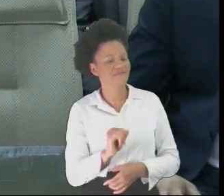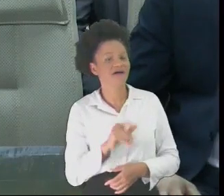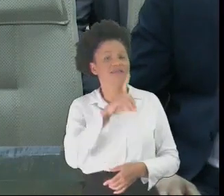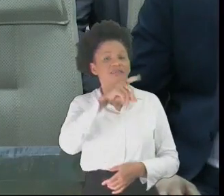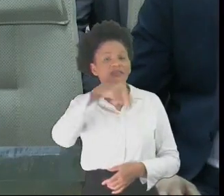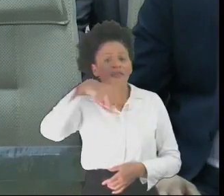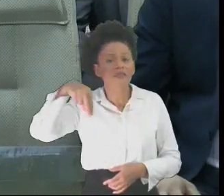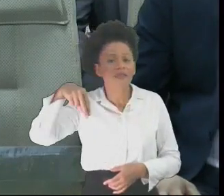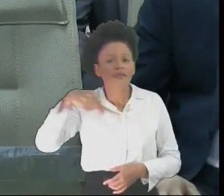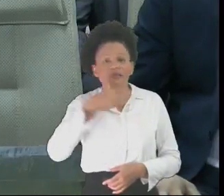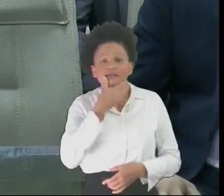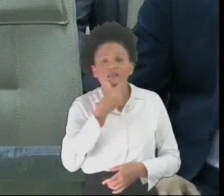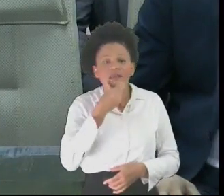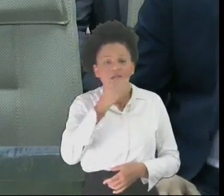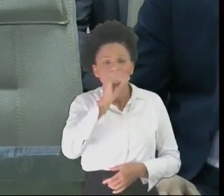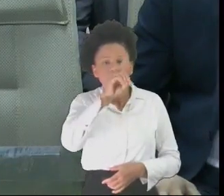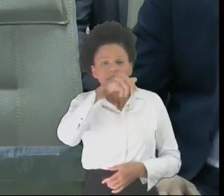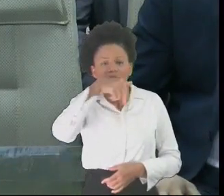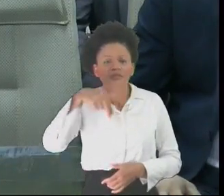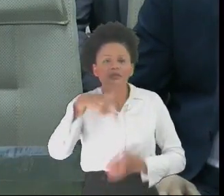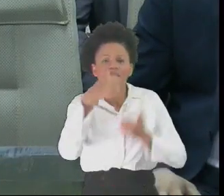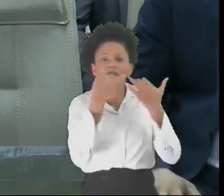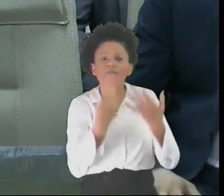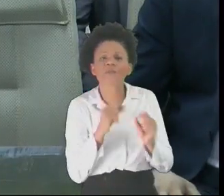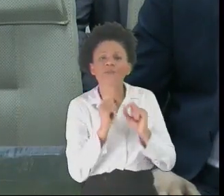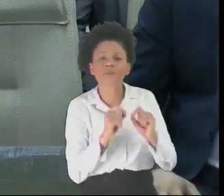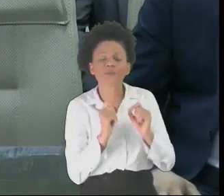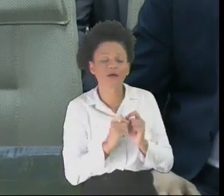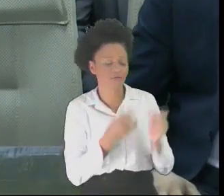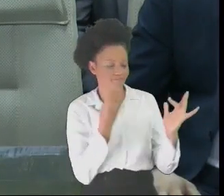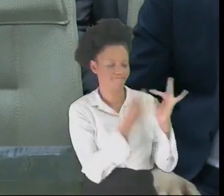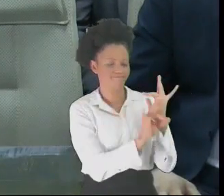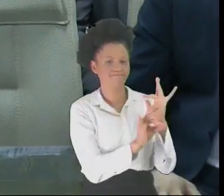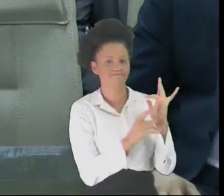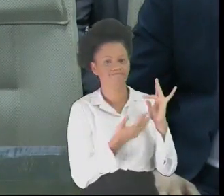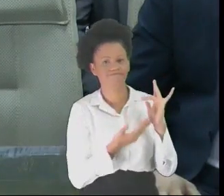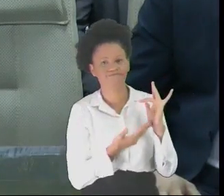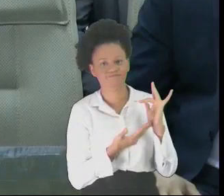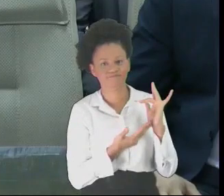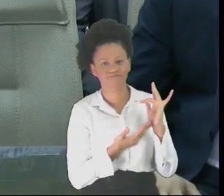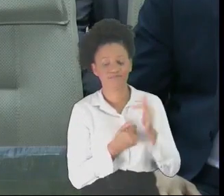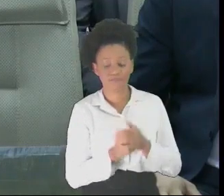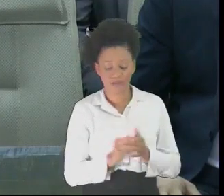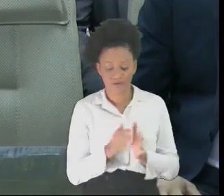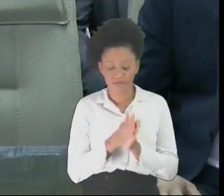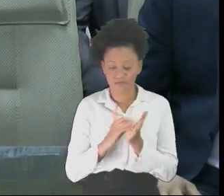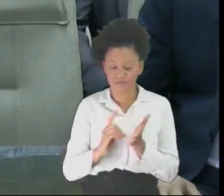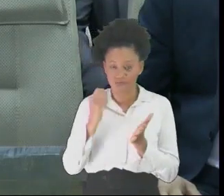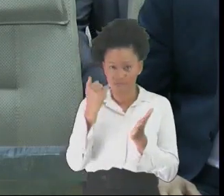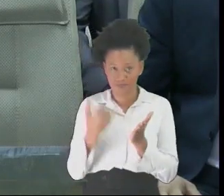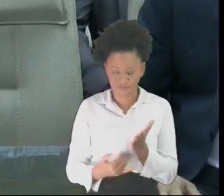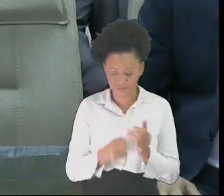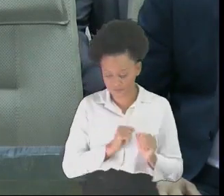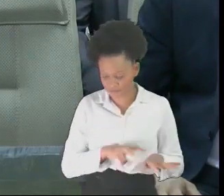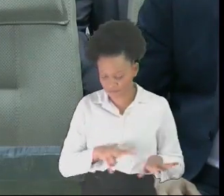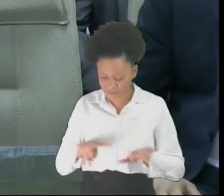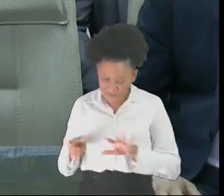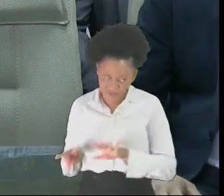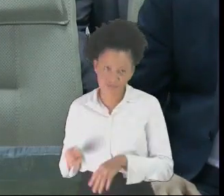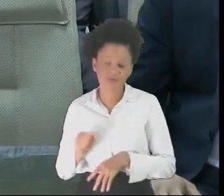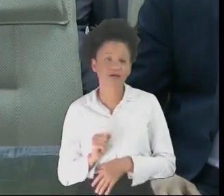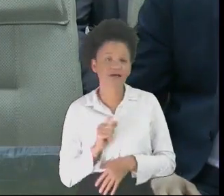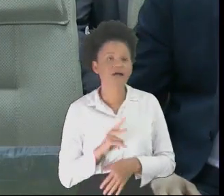falando? Me ajude a pregar. Me ajude. É o anticristo. E a Bíblia diz que no meio da semana, ele